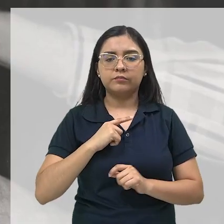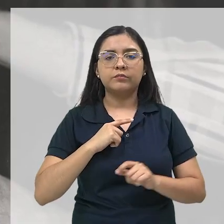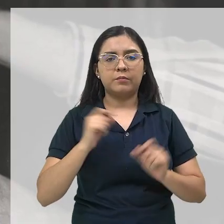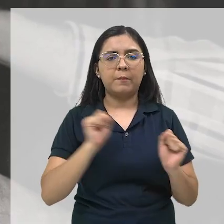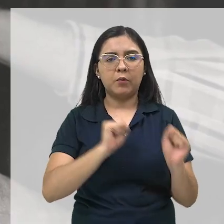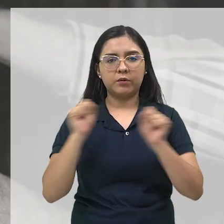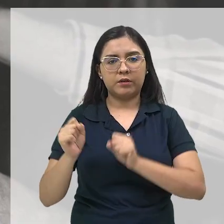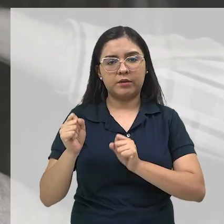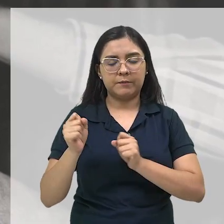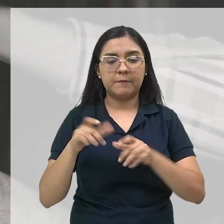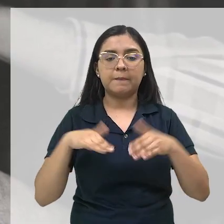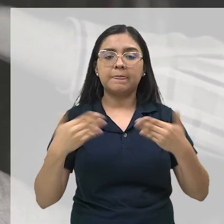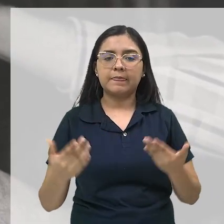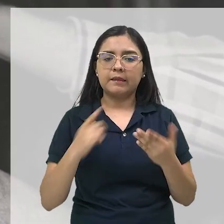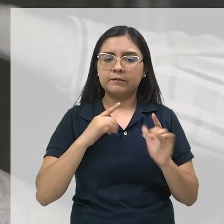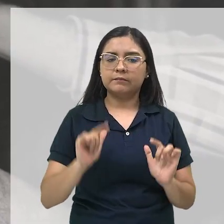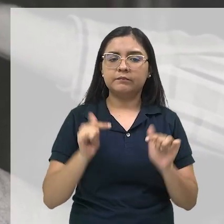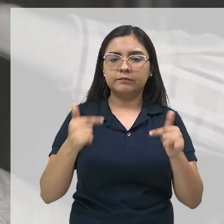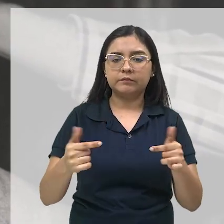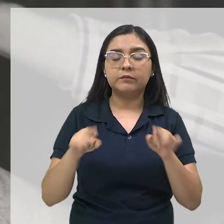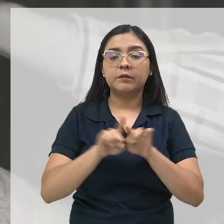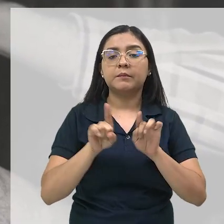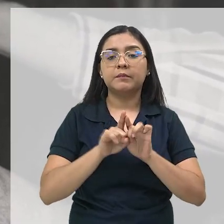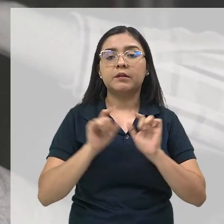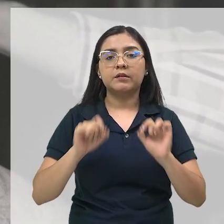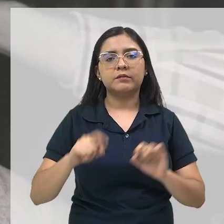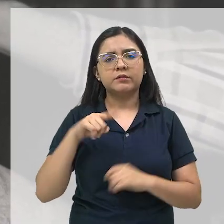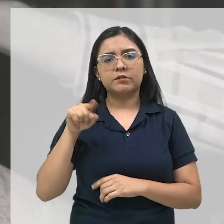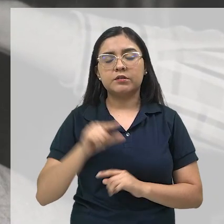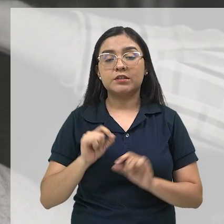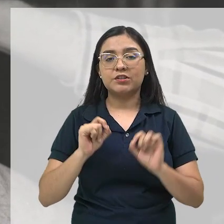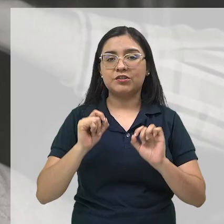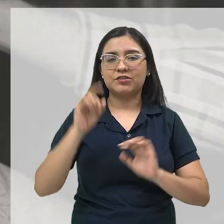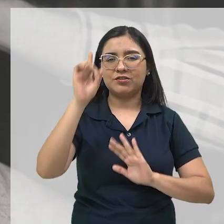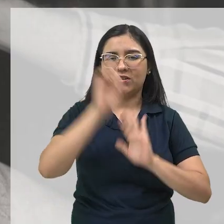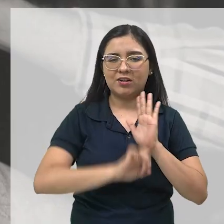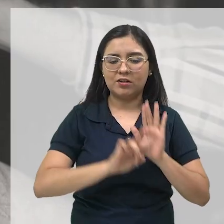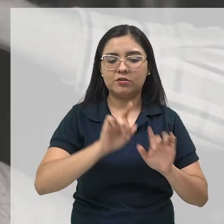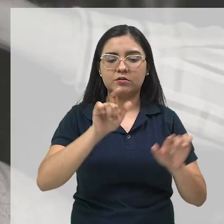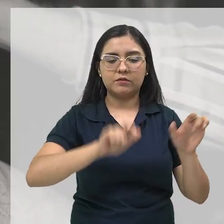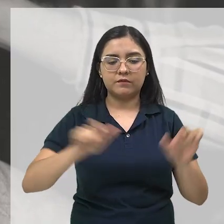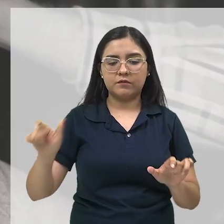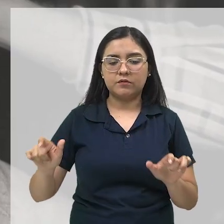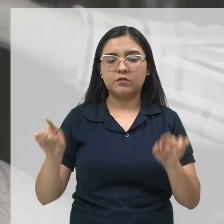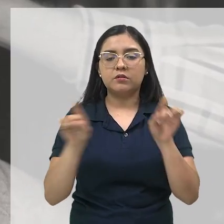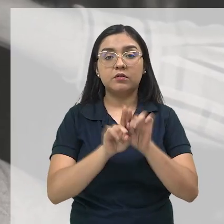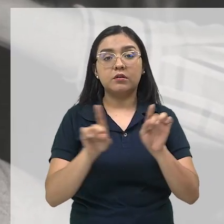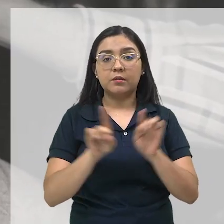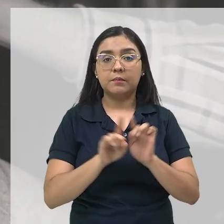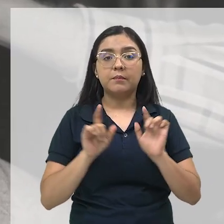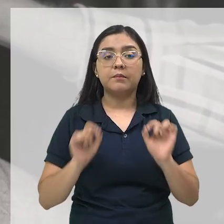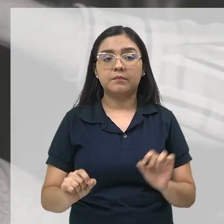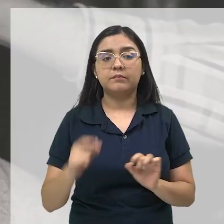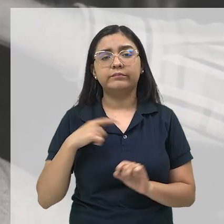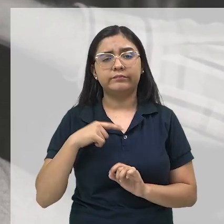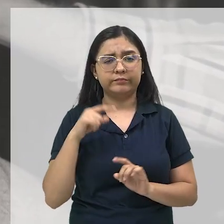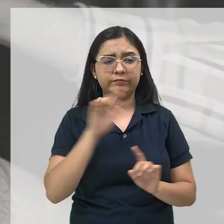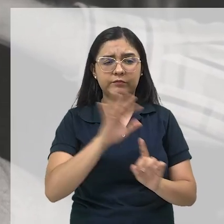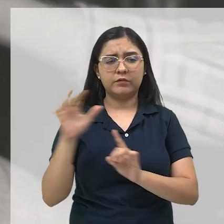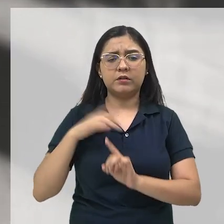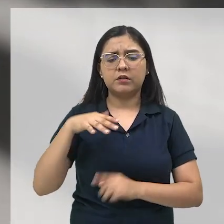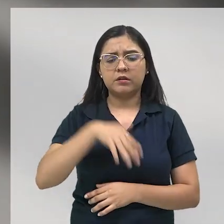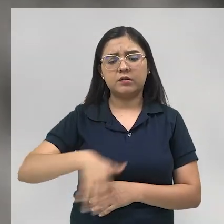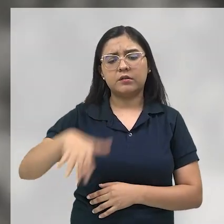E esses atos institucionais, quando suspendiam esses direitos civis, também acabavam por mexer com várias áreas da vida da